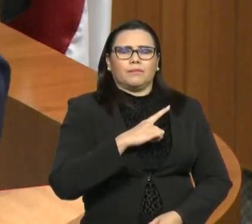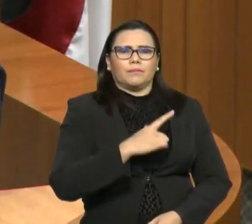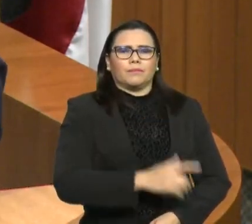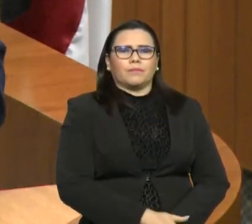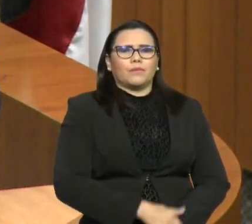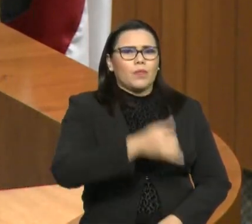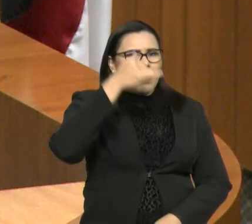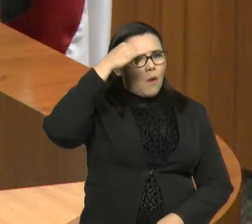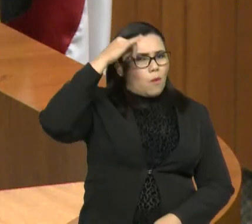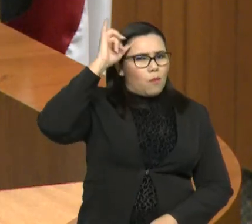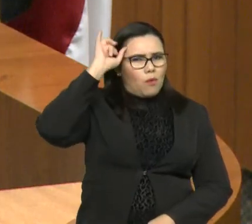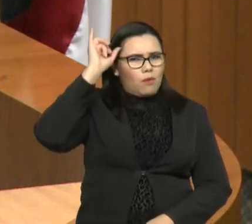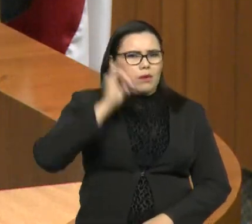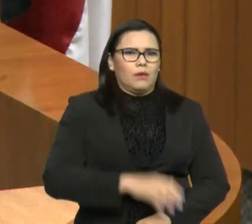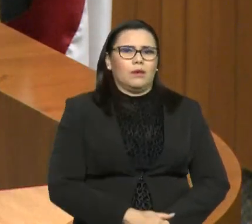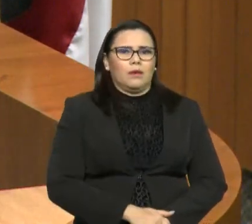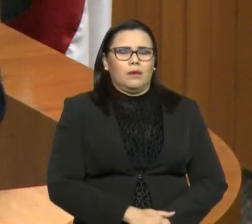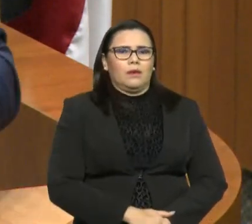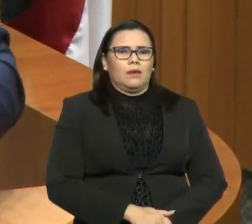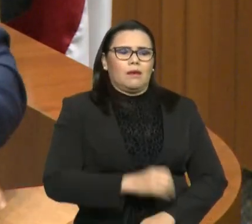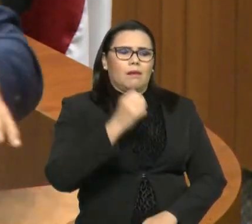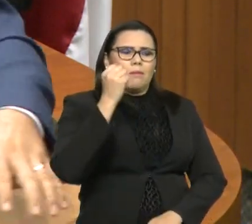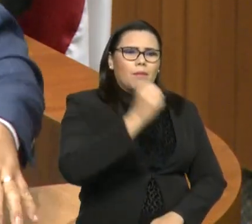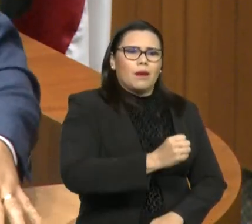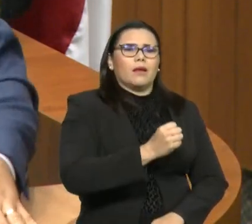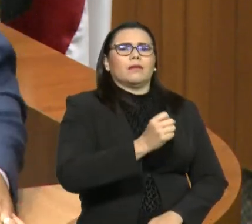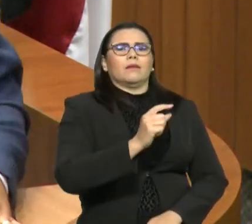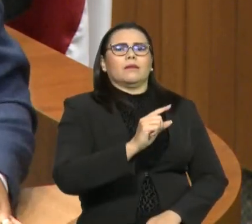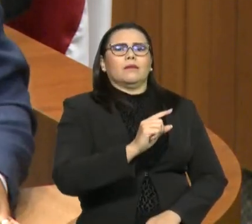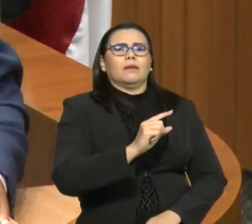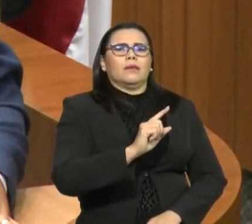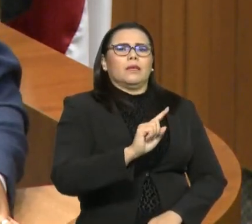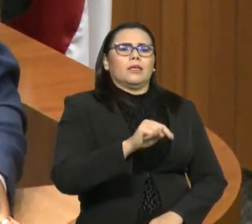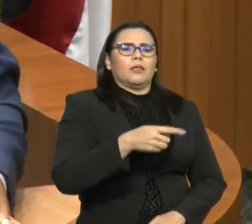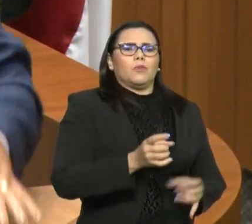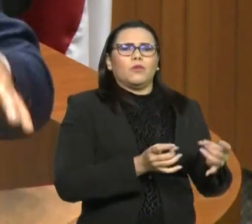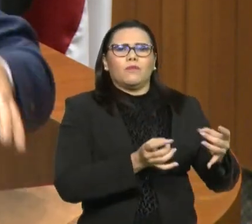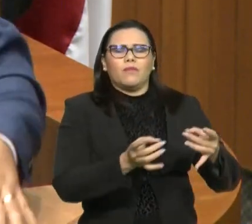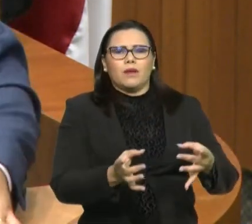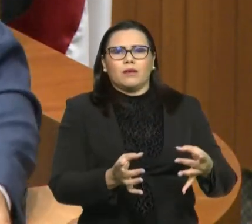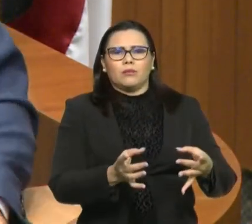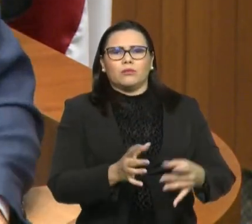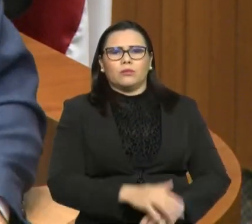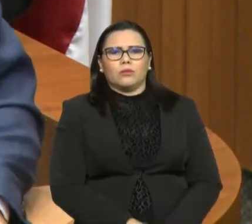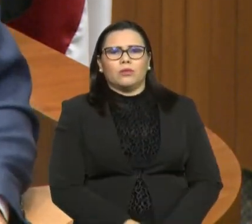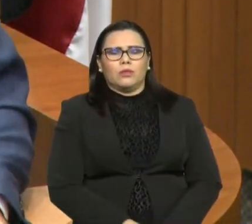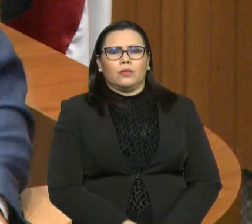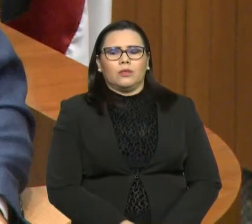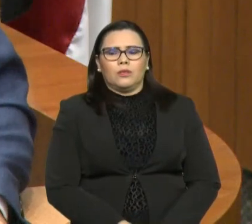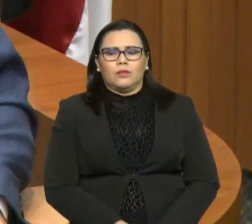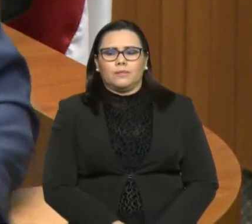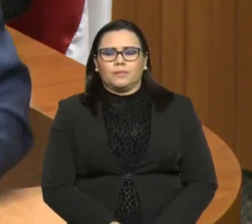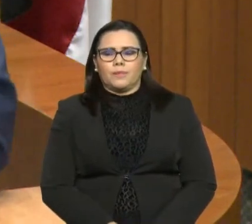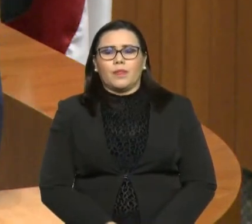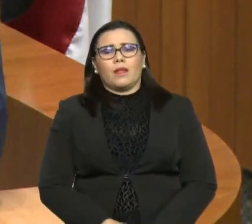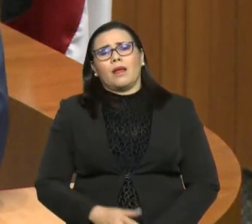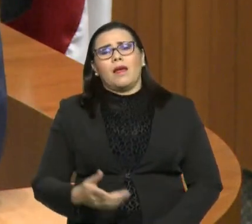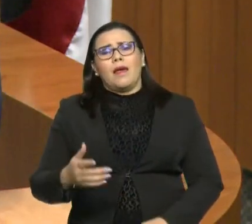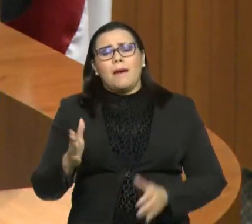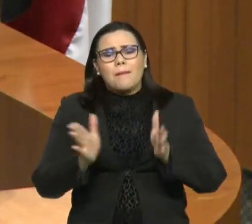nesse mesmo período, no ano de 2022, nesse mesmo período, fevereiro, no